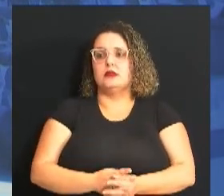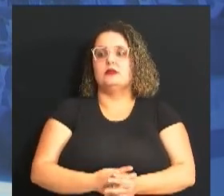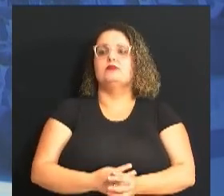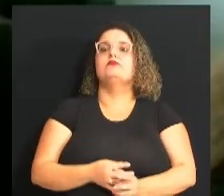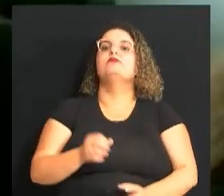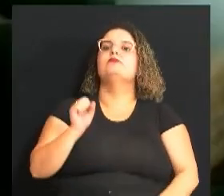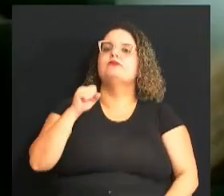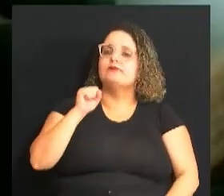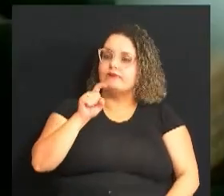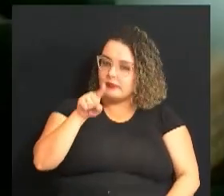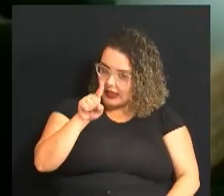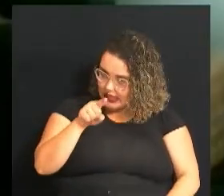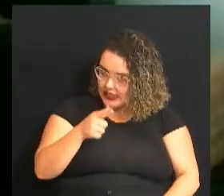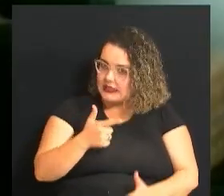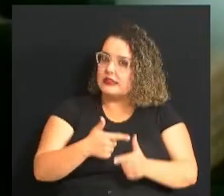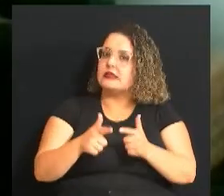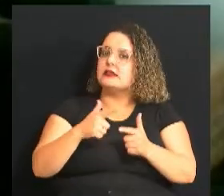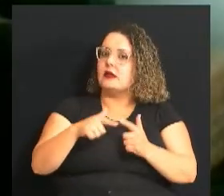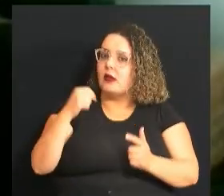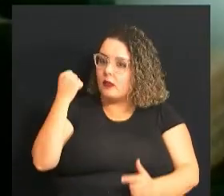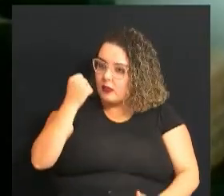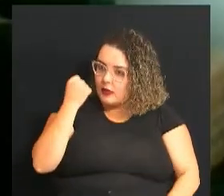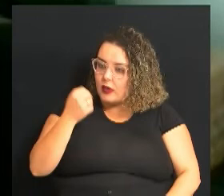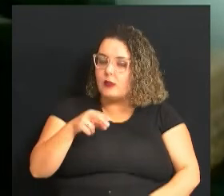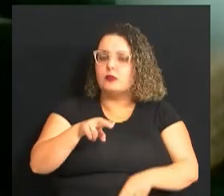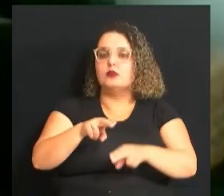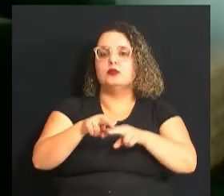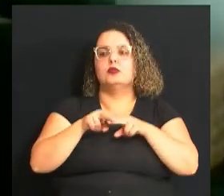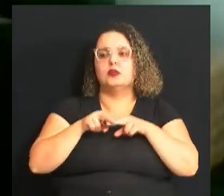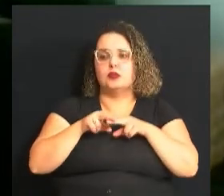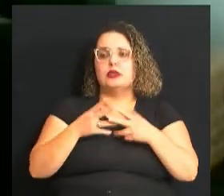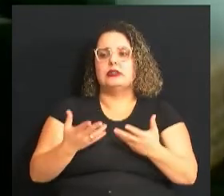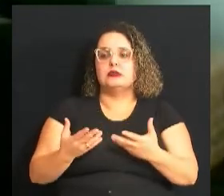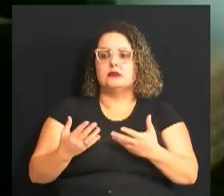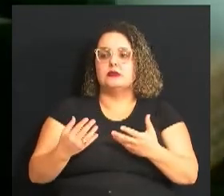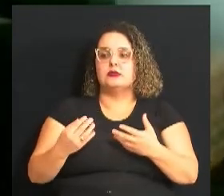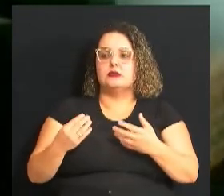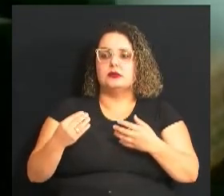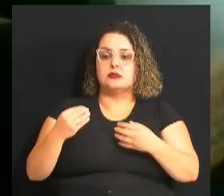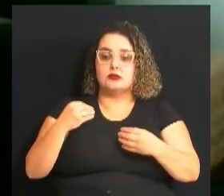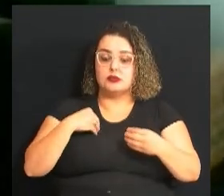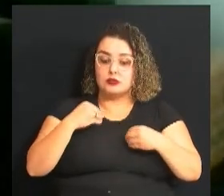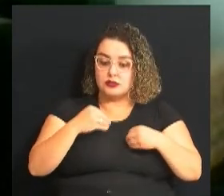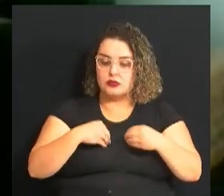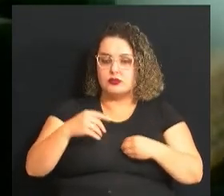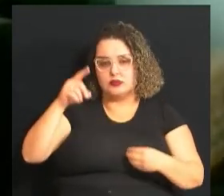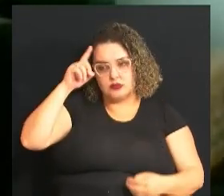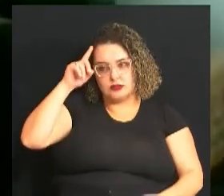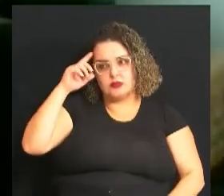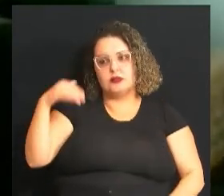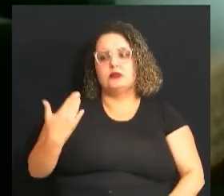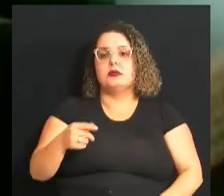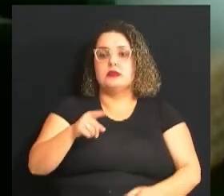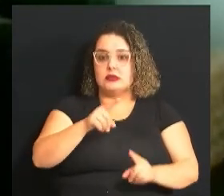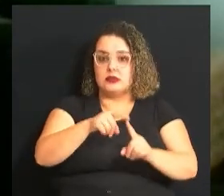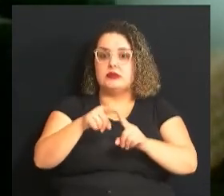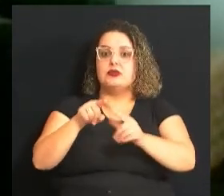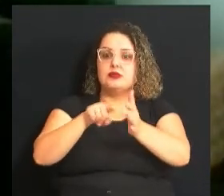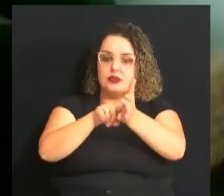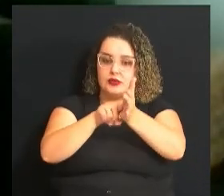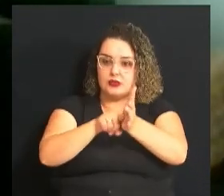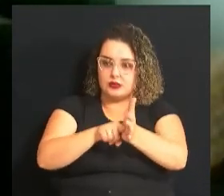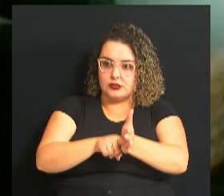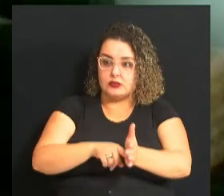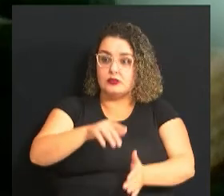um problema sério. Por isso que faz parte dos exames de rotina esse tipo de investigação. Ainda mais para quem trabalha na